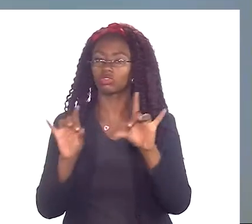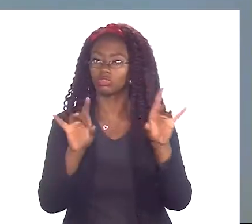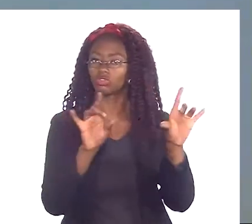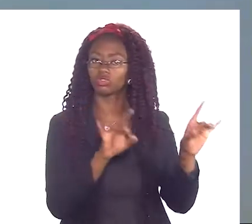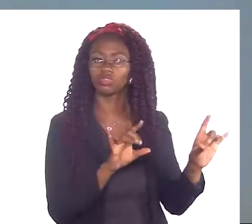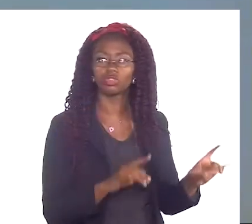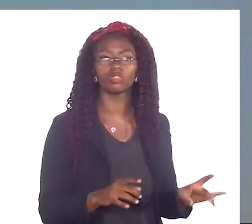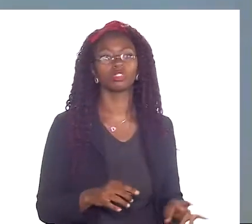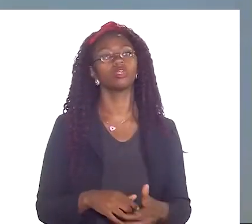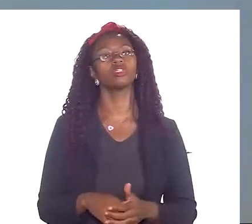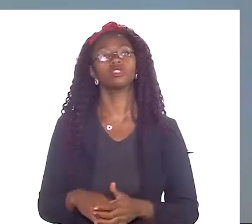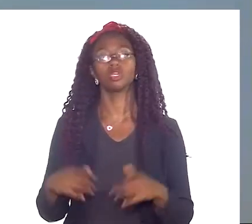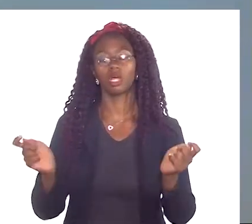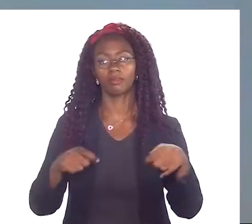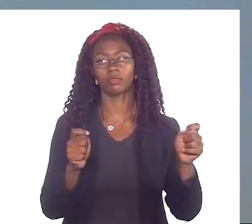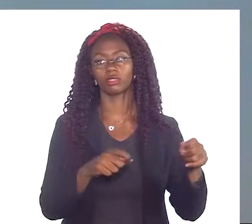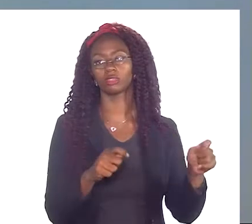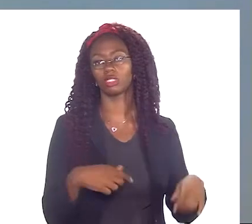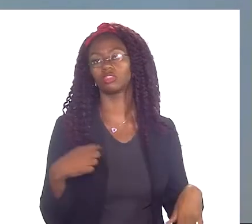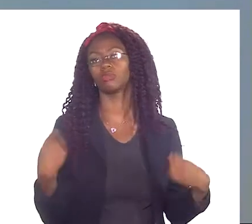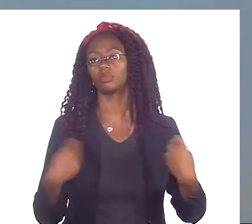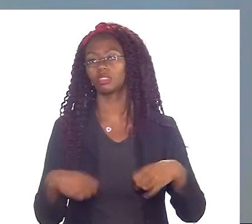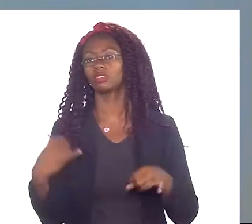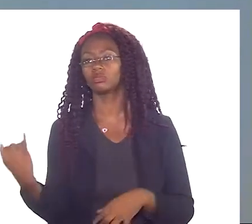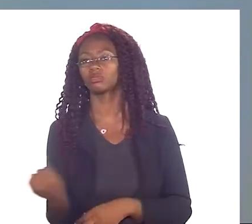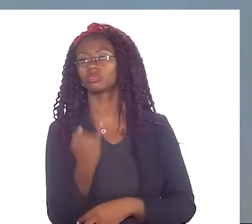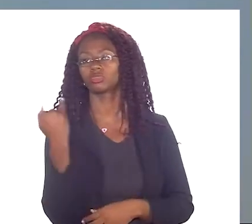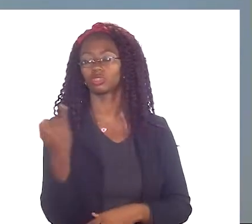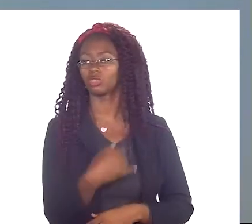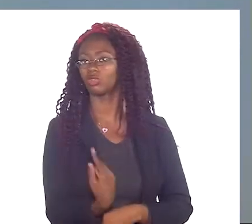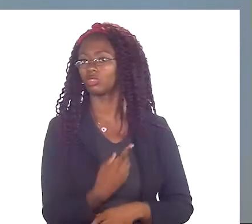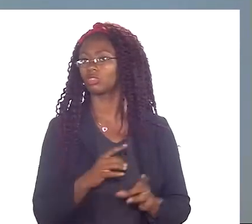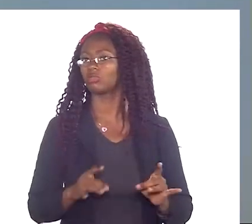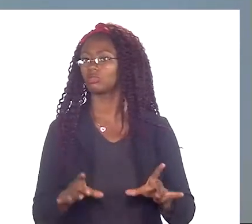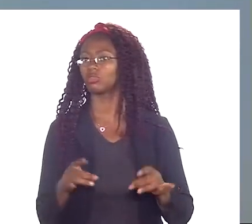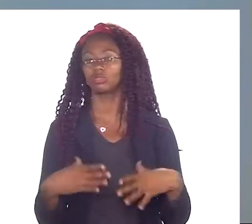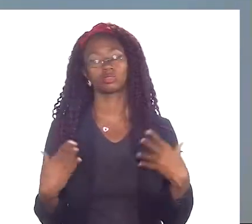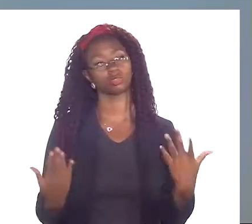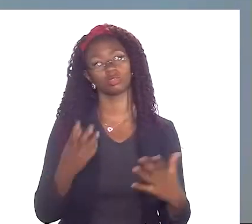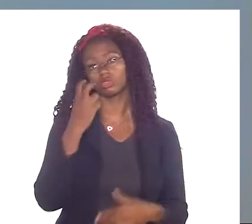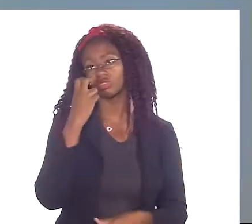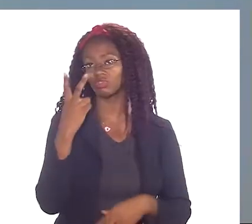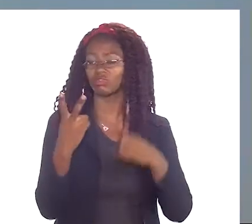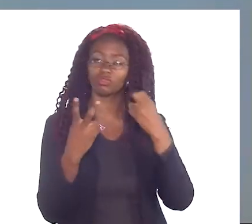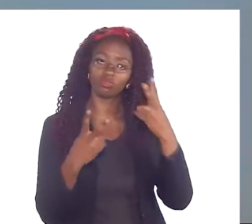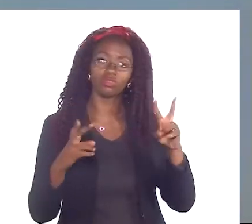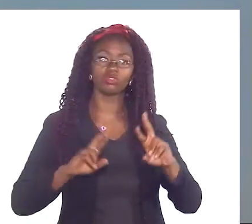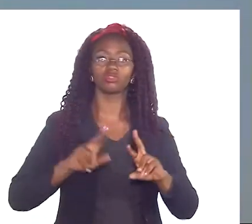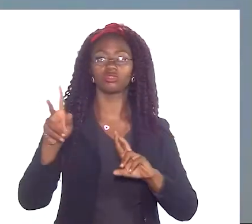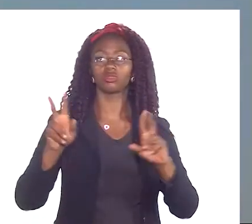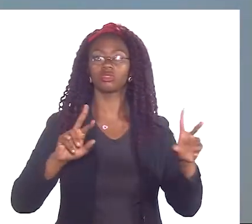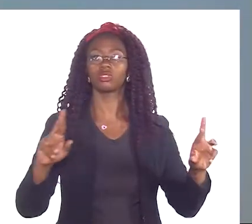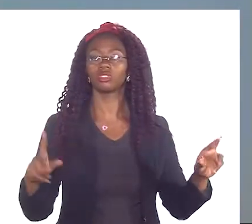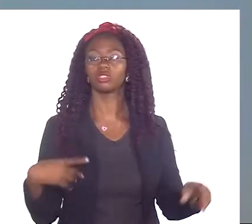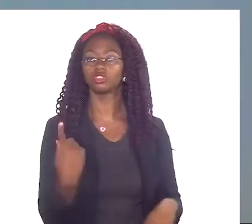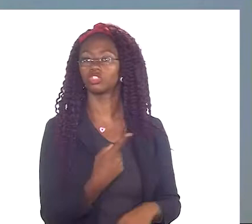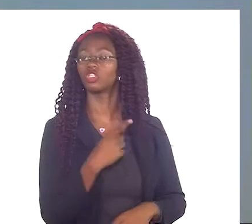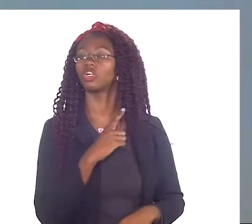características específicas e habilidades necessárias para o nosso negócio. Então, dada a diversidade de postos que a gente tem